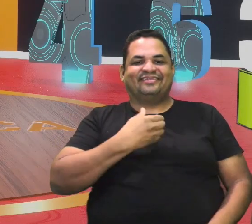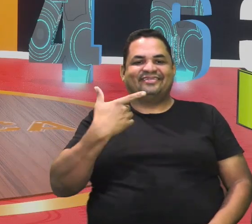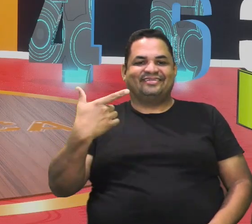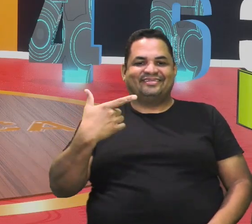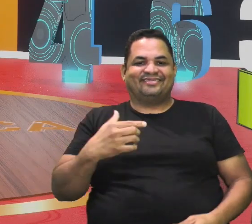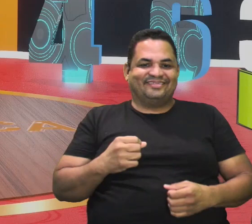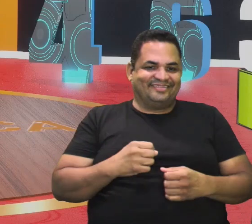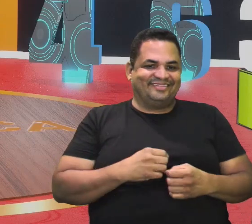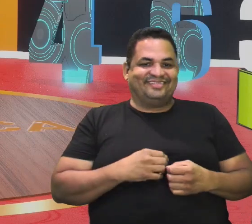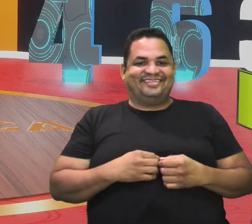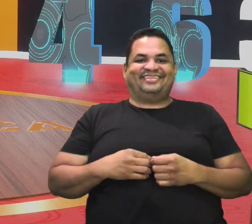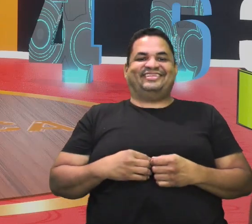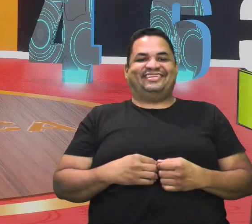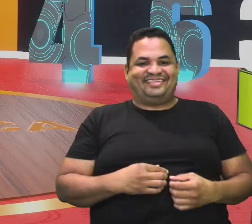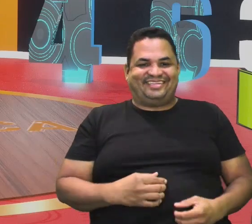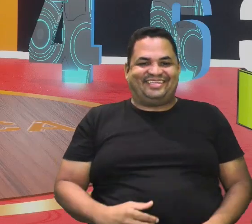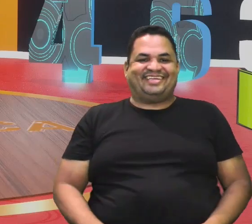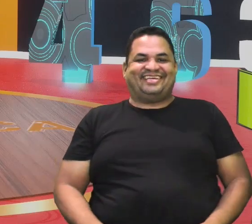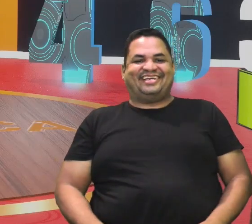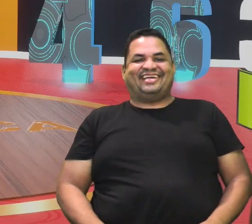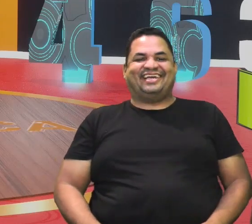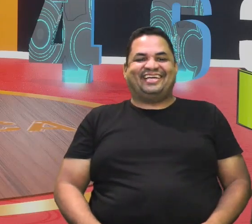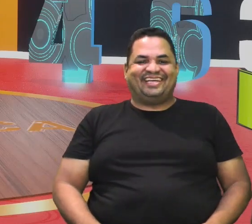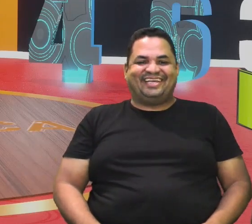como é que é o bambolê aí, professor Sam?